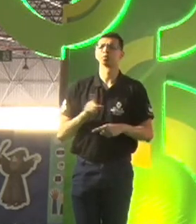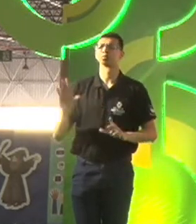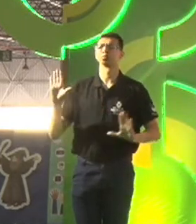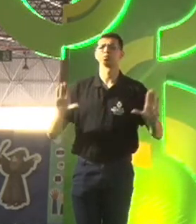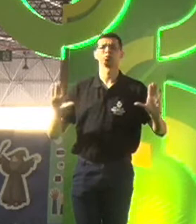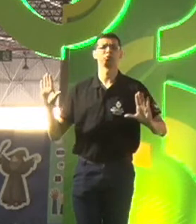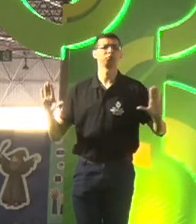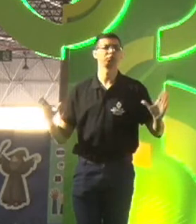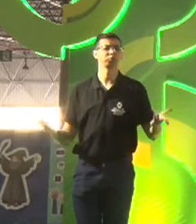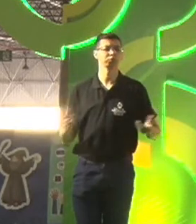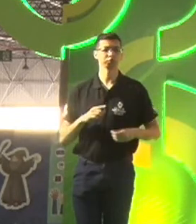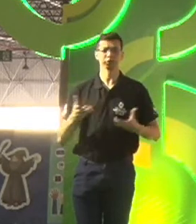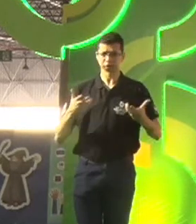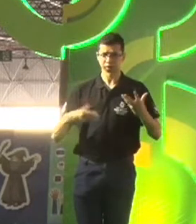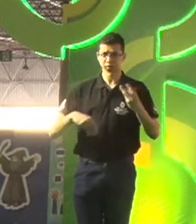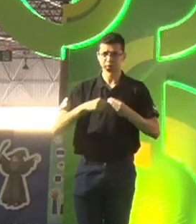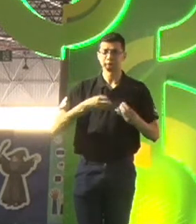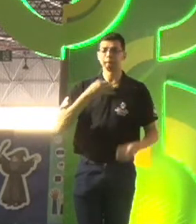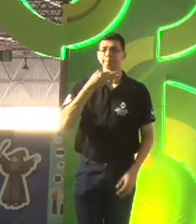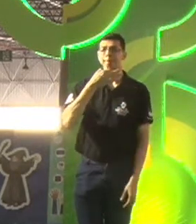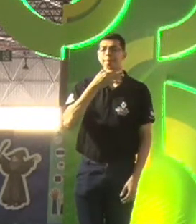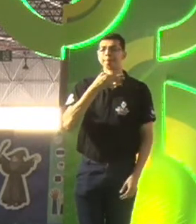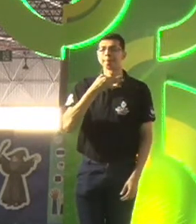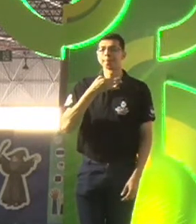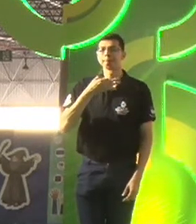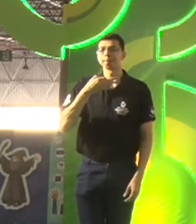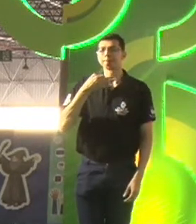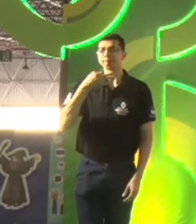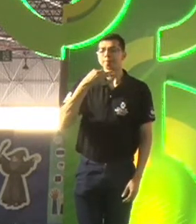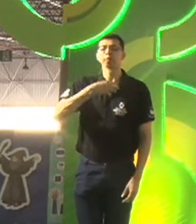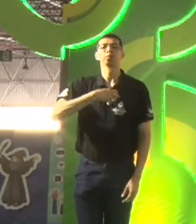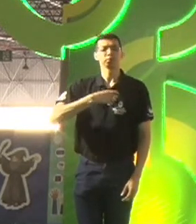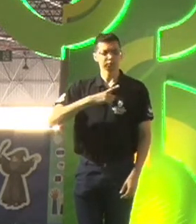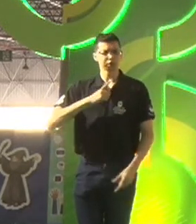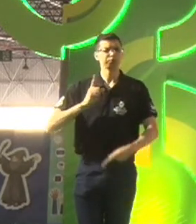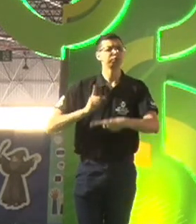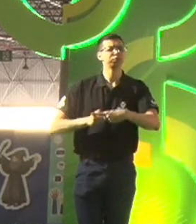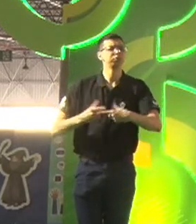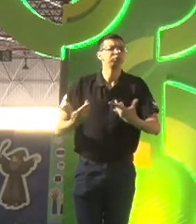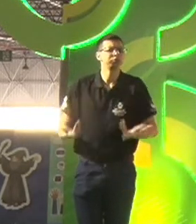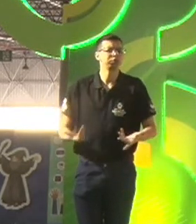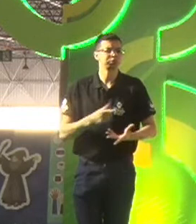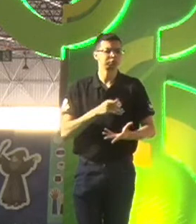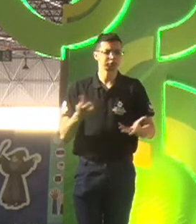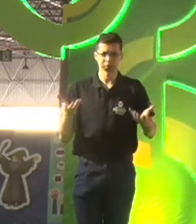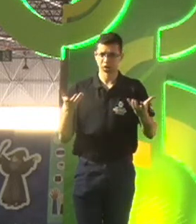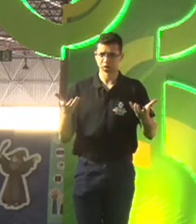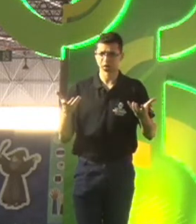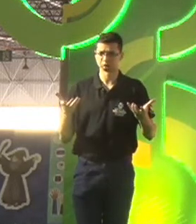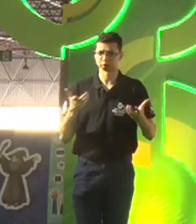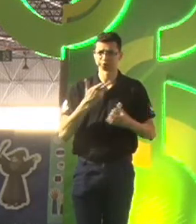gostaria de argumentar assim tem sentimentos porque alguém